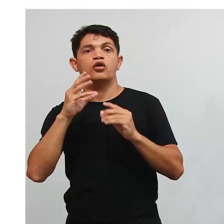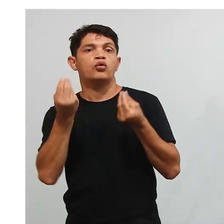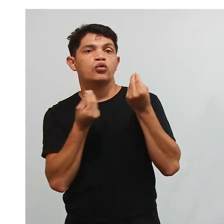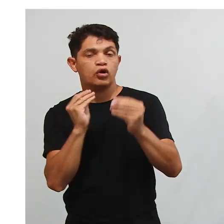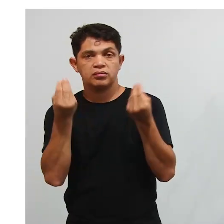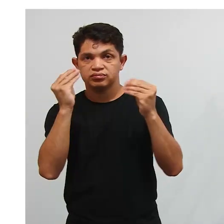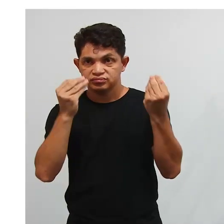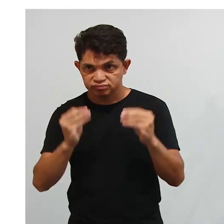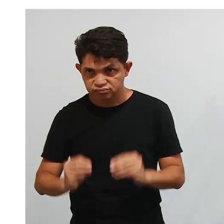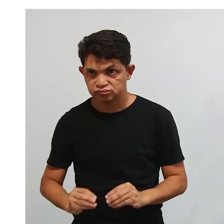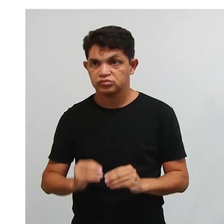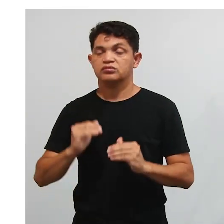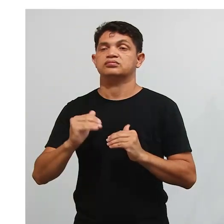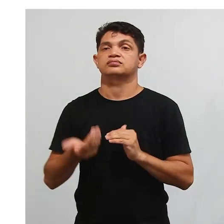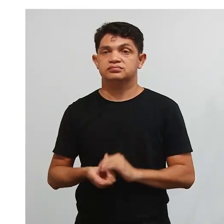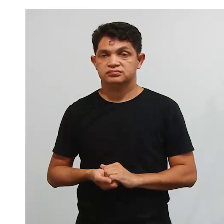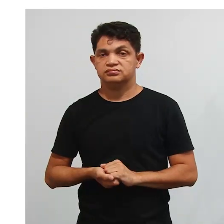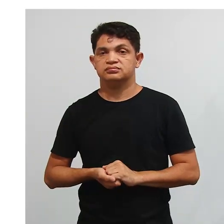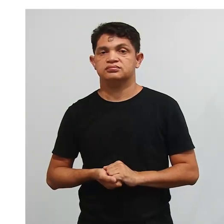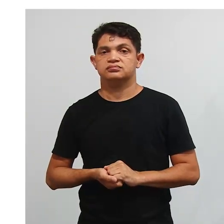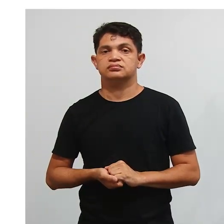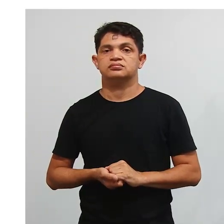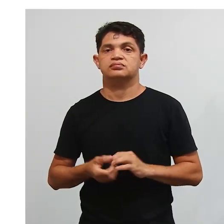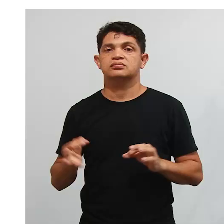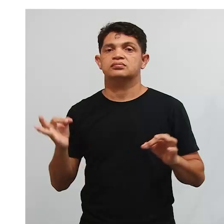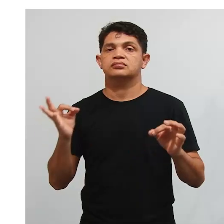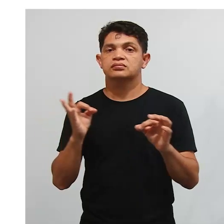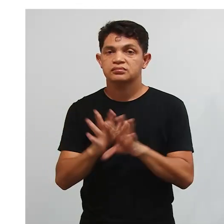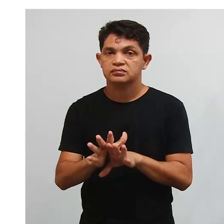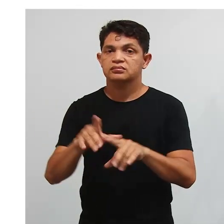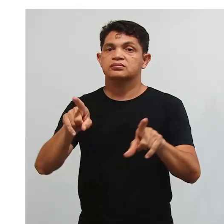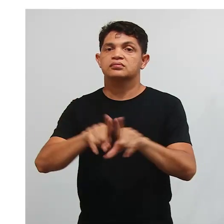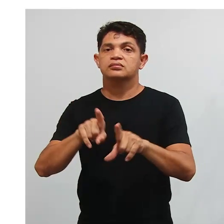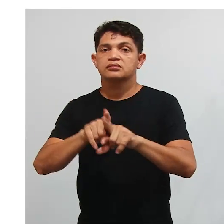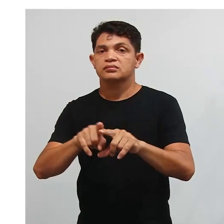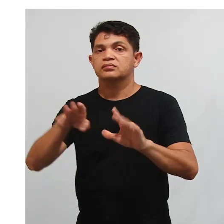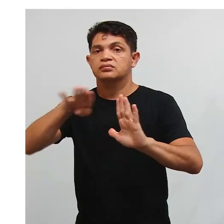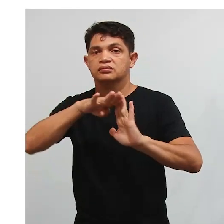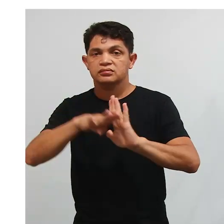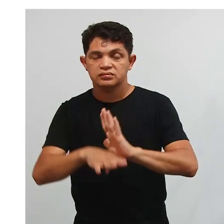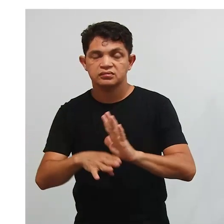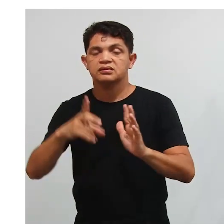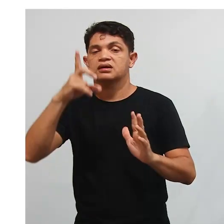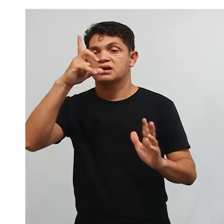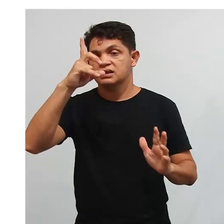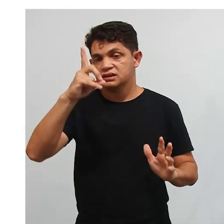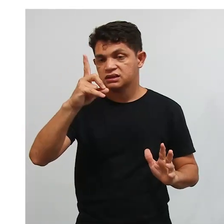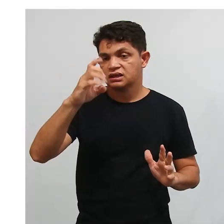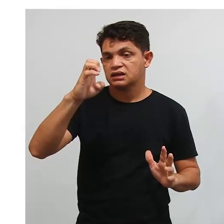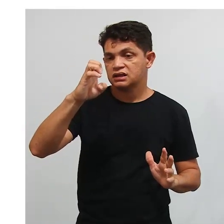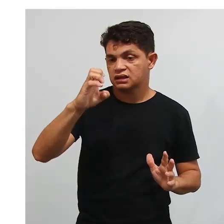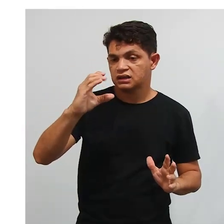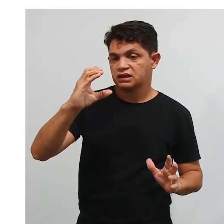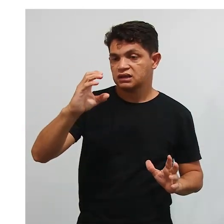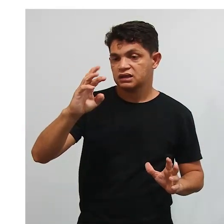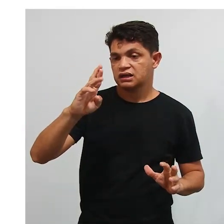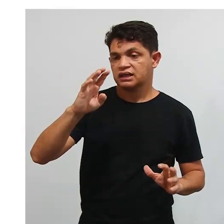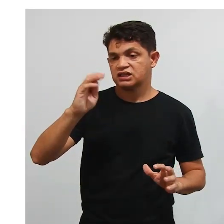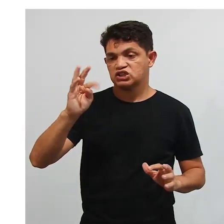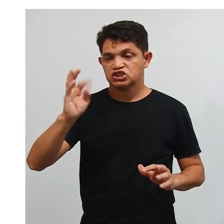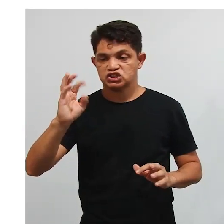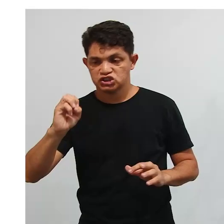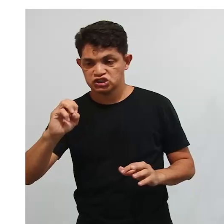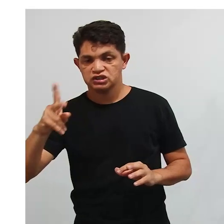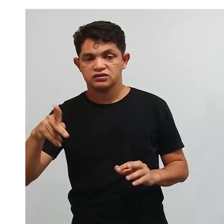quantitativos quanto qualitativos né Muito eficaz para estudos com finalidade descritiva né como a gente